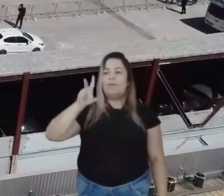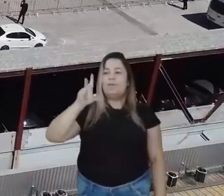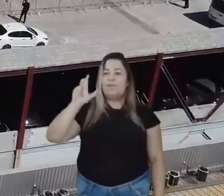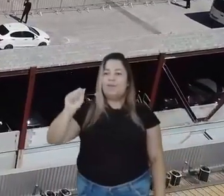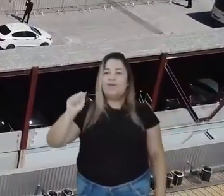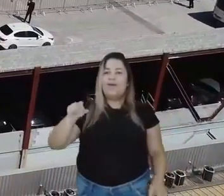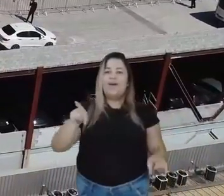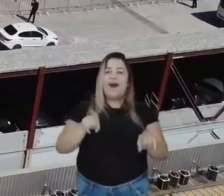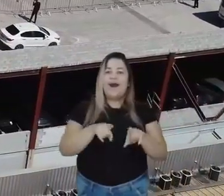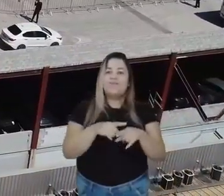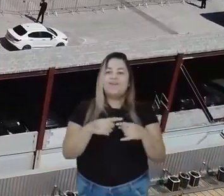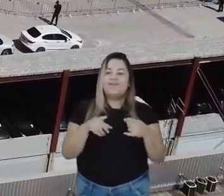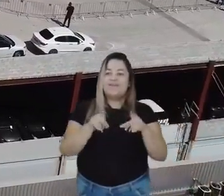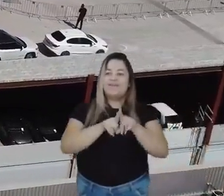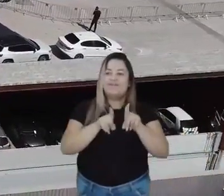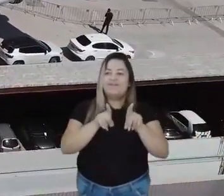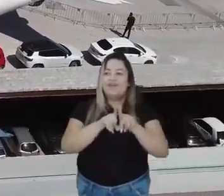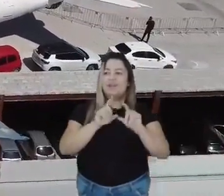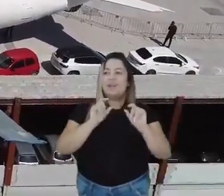obrigado. Olê, olê, olá!